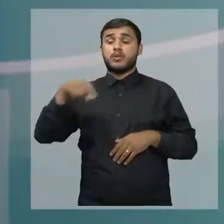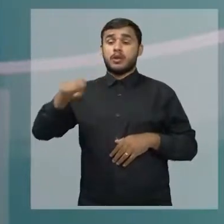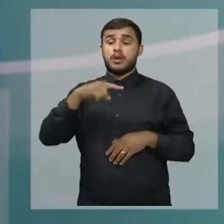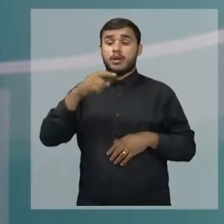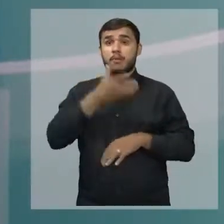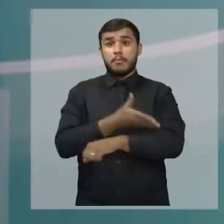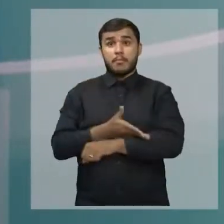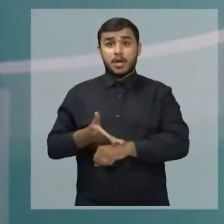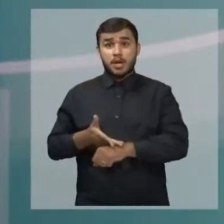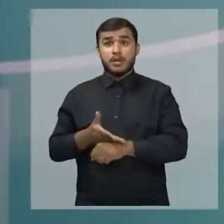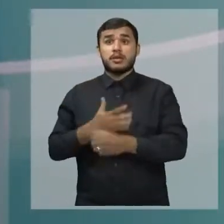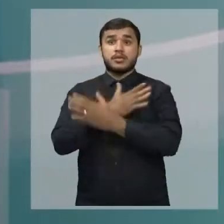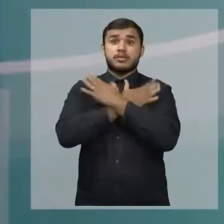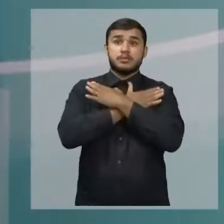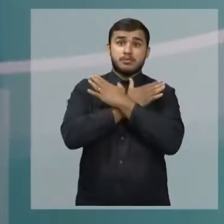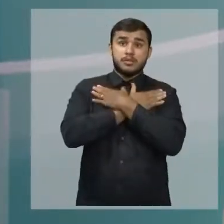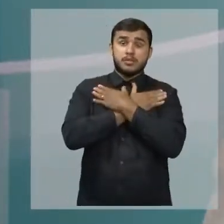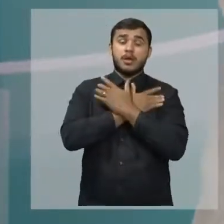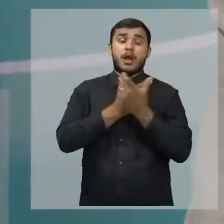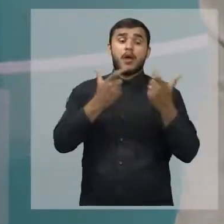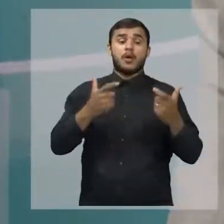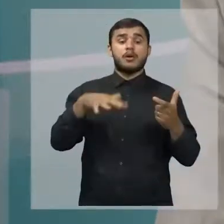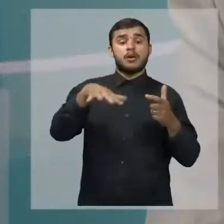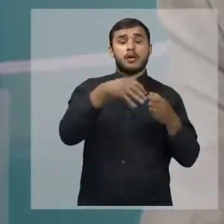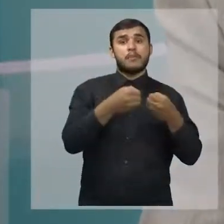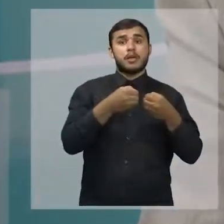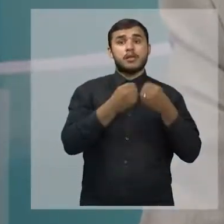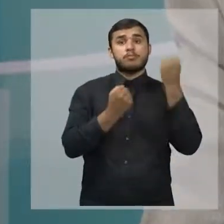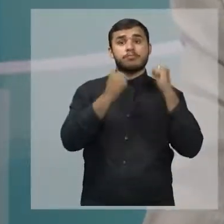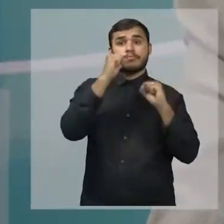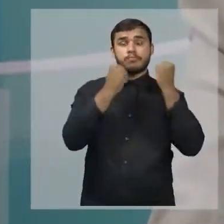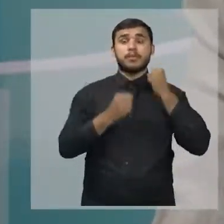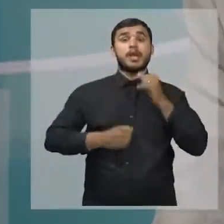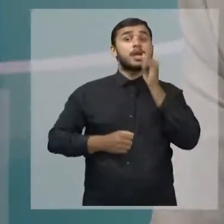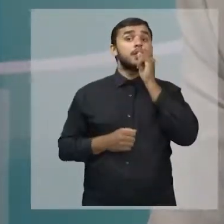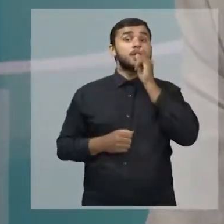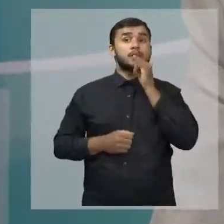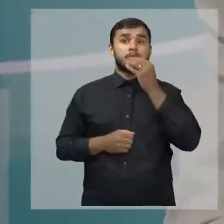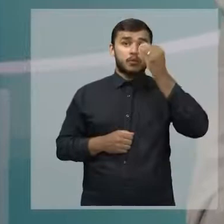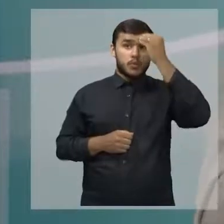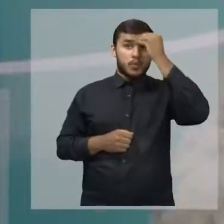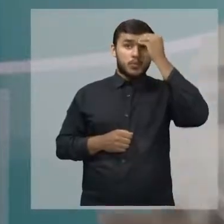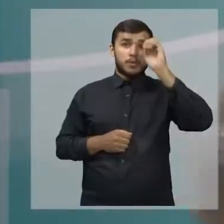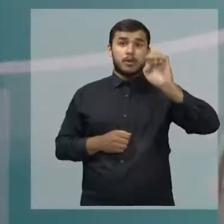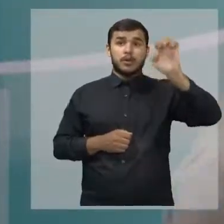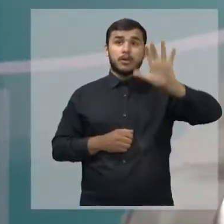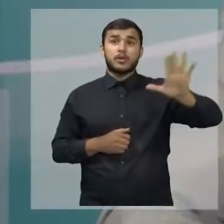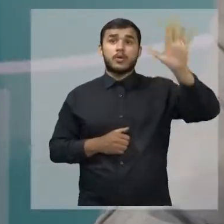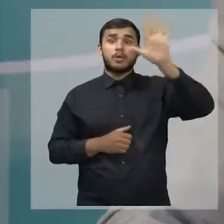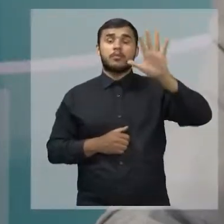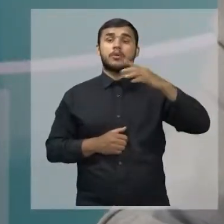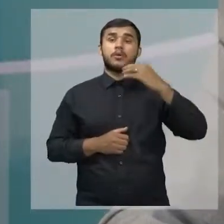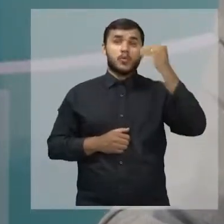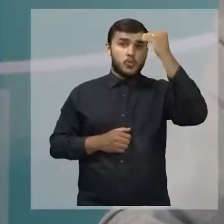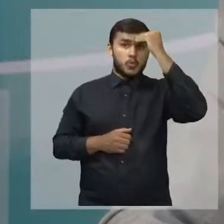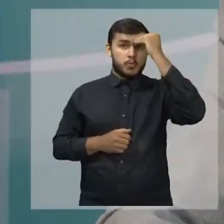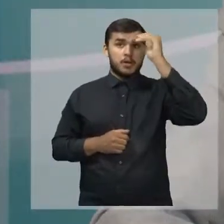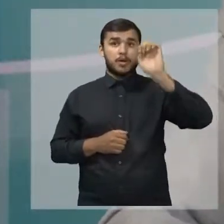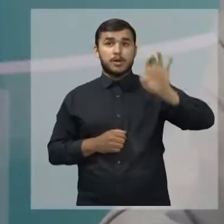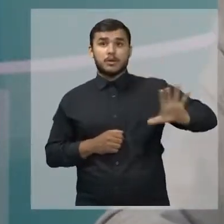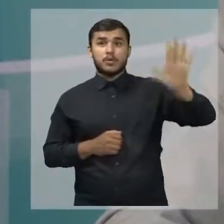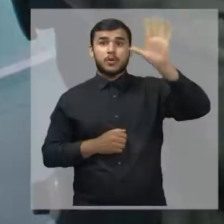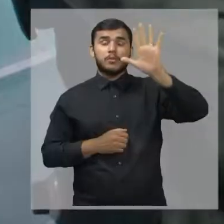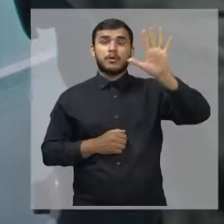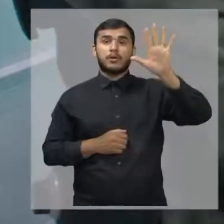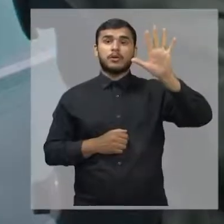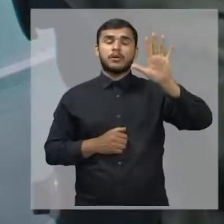Ele ficava colocando a mensagem que diz, olha, isso é culpa da Europa. Vamos sair da Europa. Ou seja, é uma distorção da